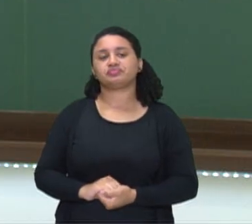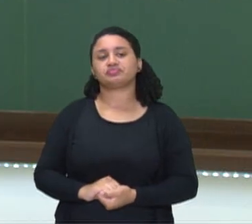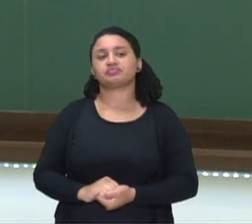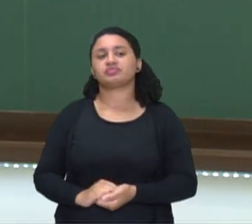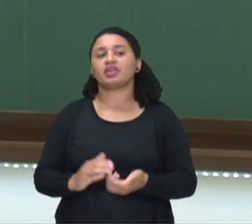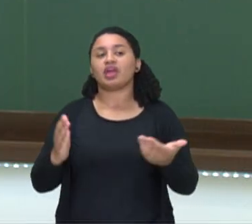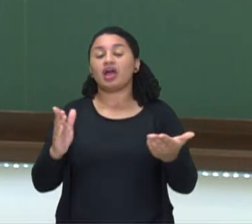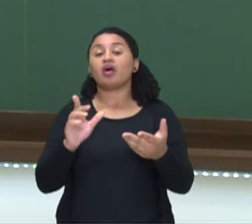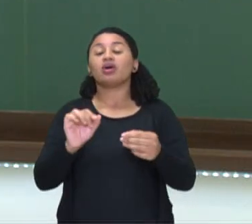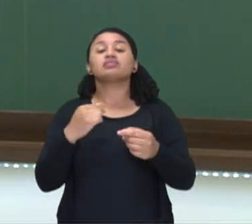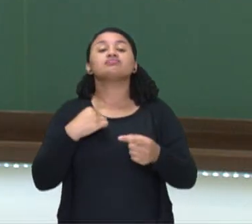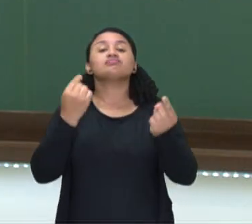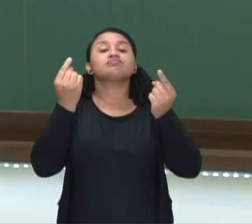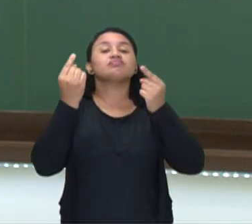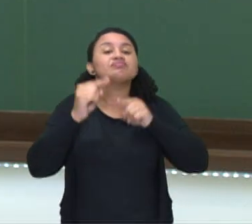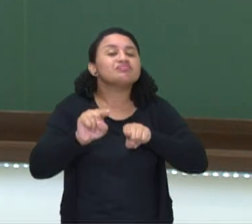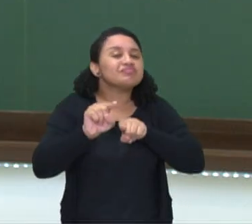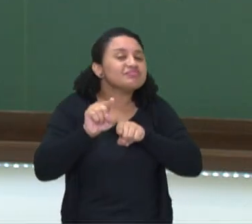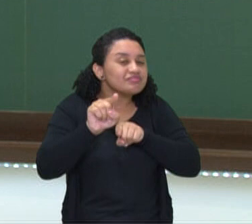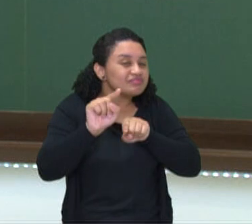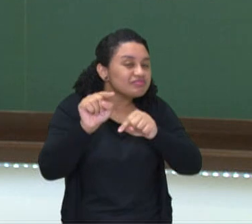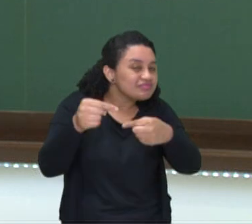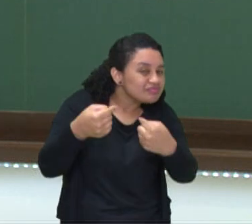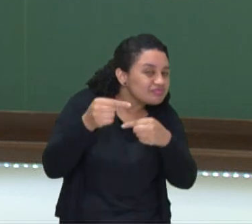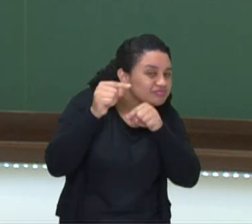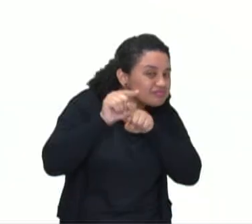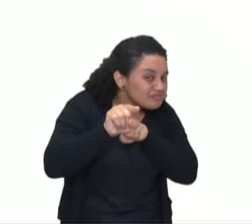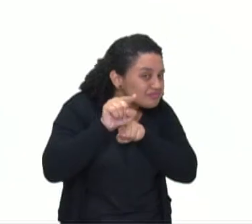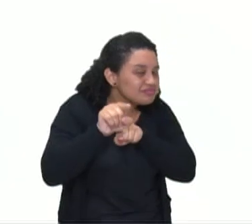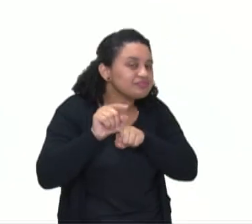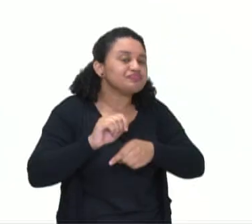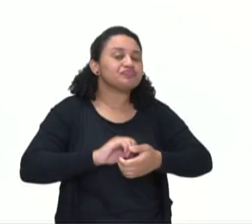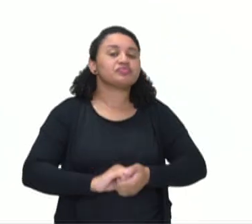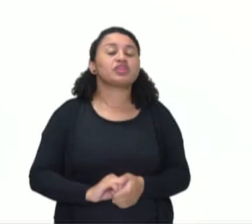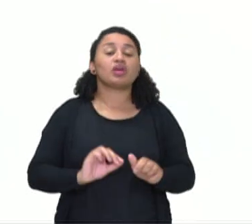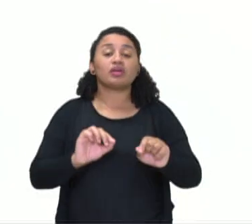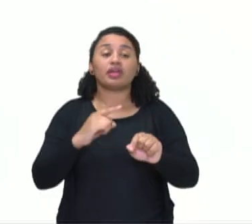Temos agora um desafio para você, preste atenção. A partir de um